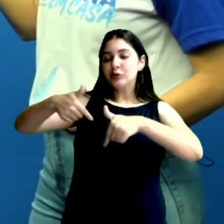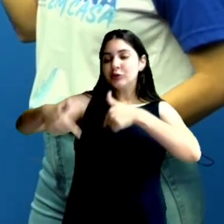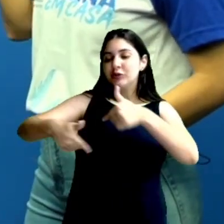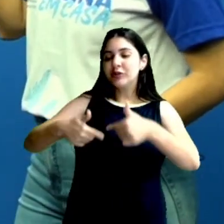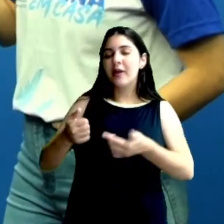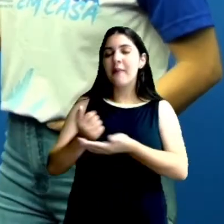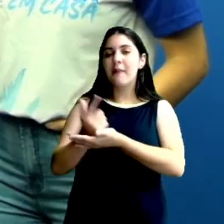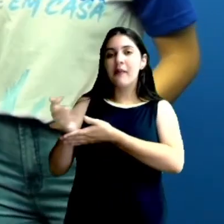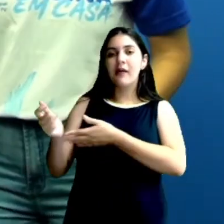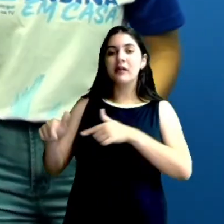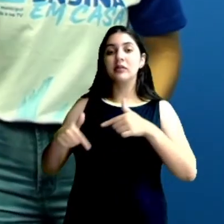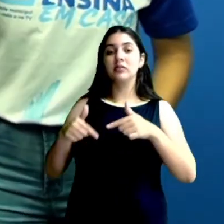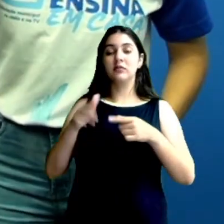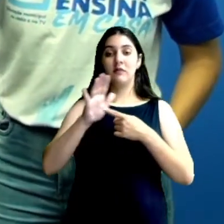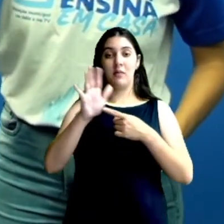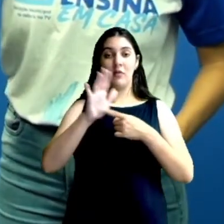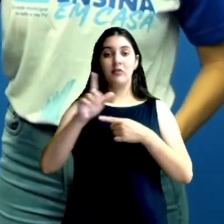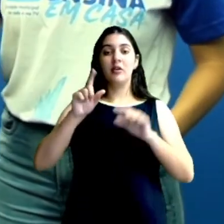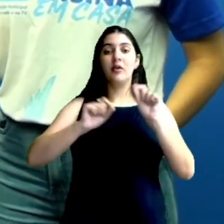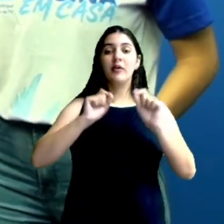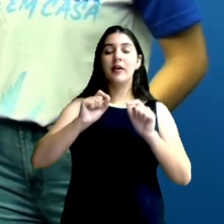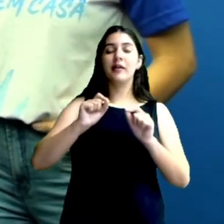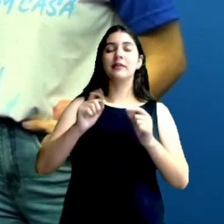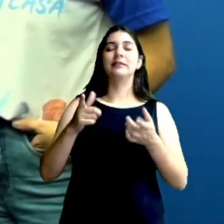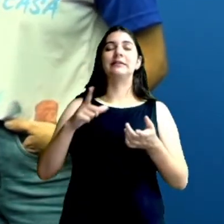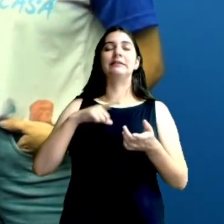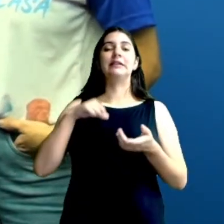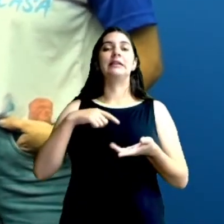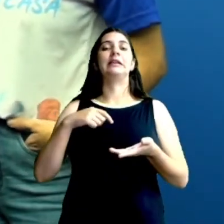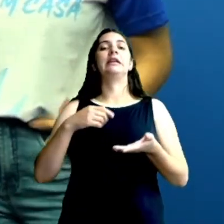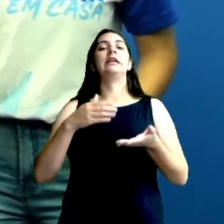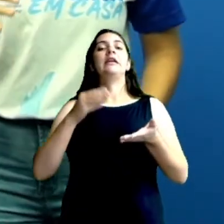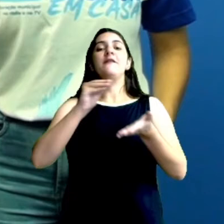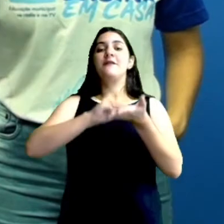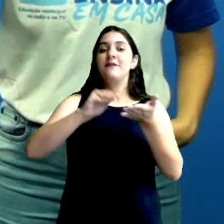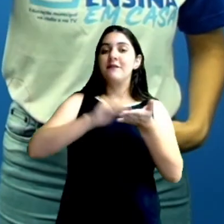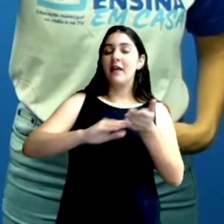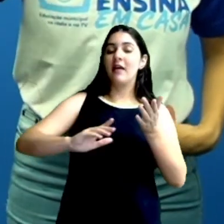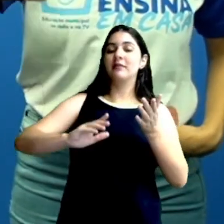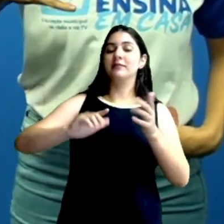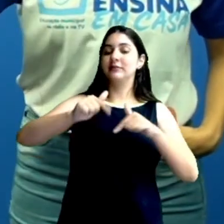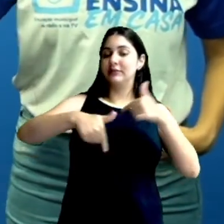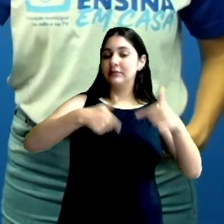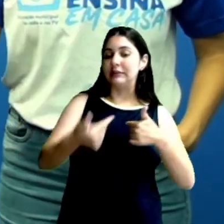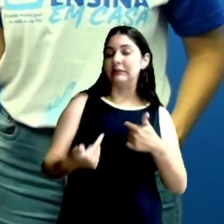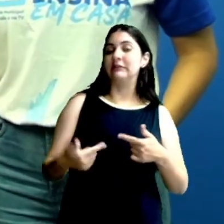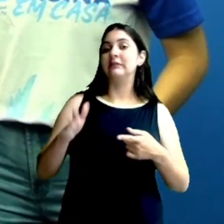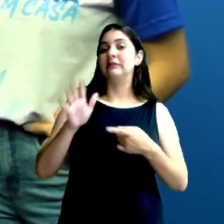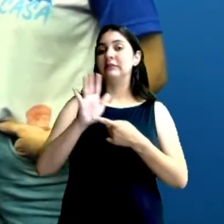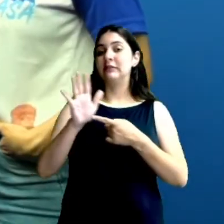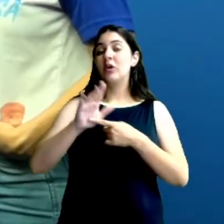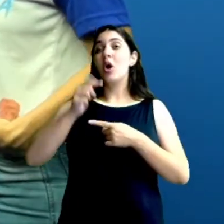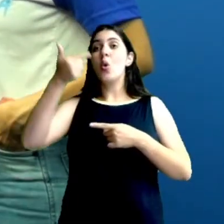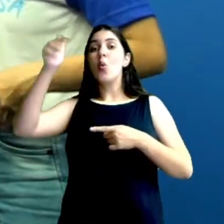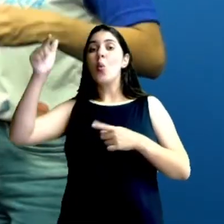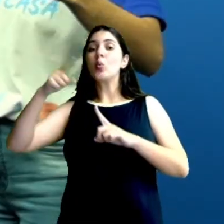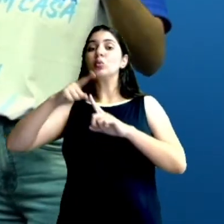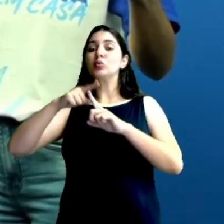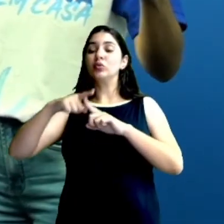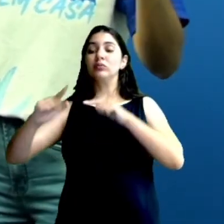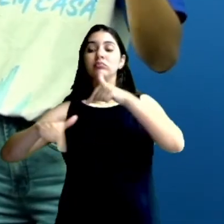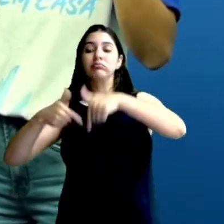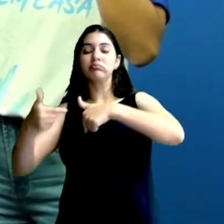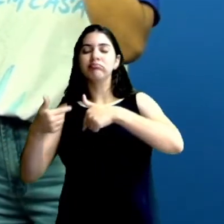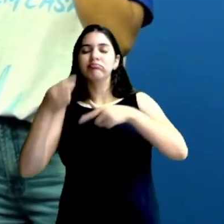alguns impactos, vai acarretar desempregos, vai acarretar outras formas de emprego.